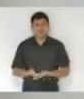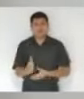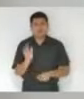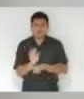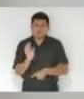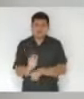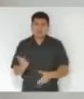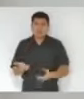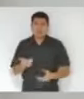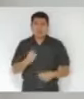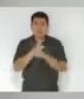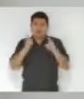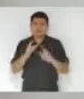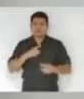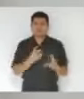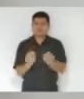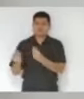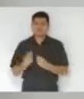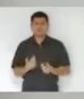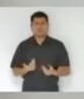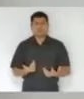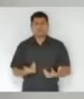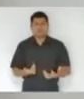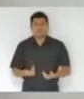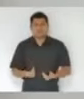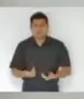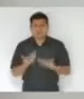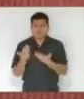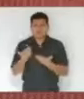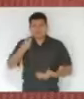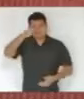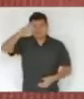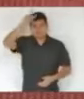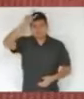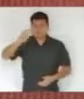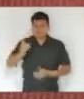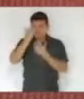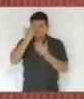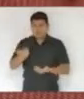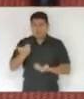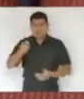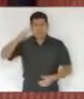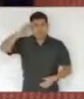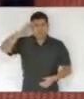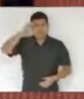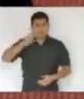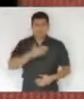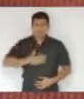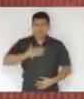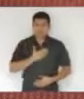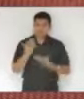monte de gente. Concedo a parte ao deputado Vicente Caropreso. Obrigado, deputado Alba. Eu gostaria que Vossa